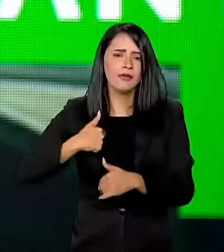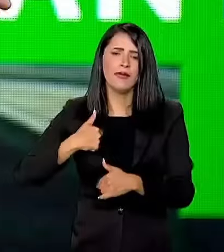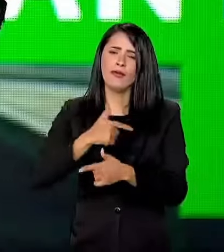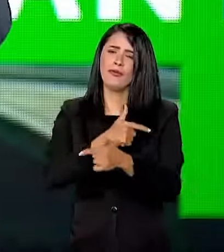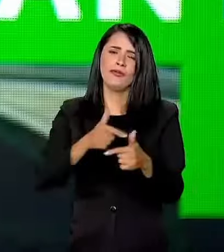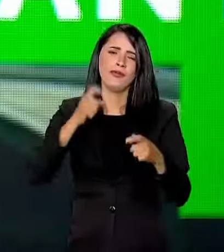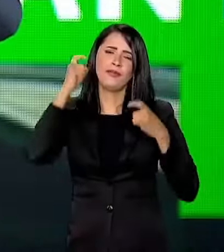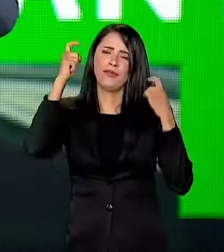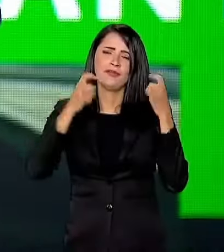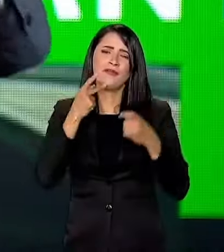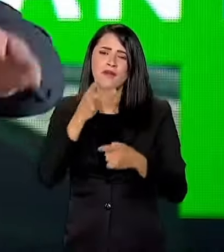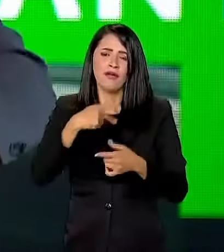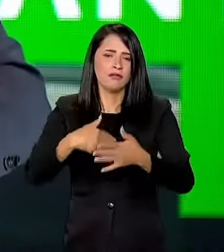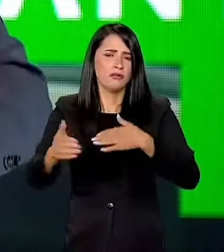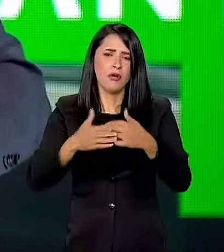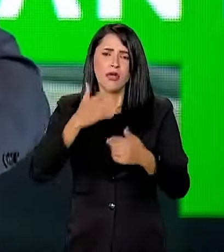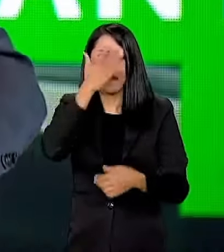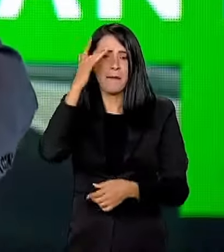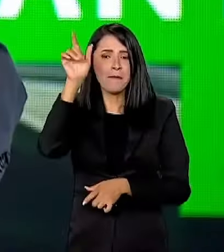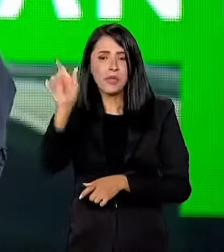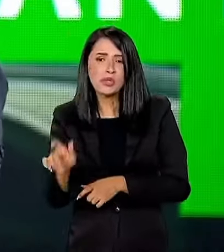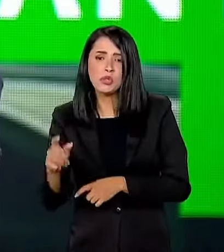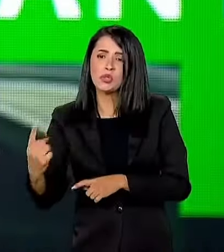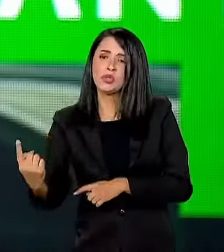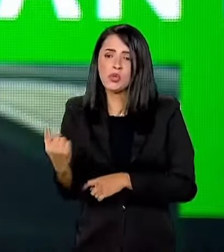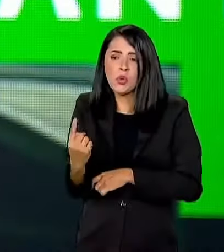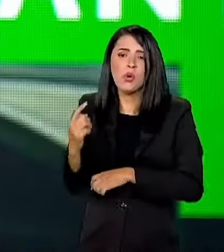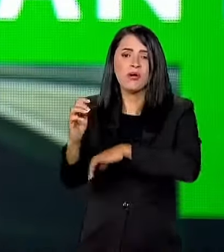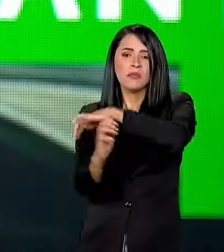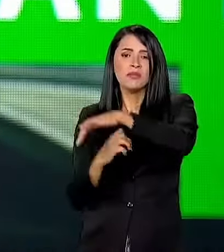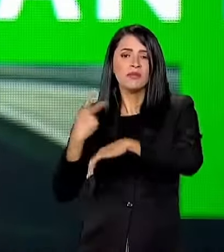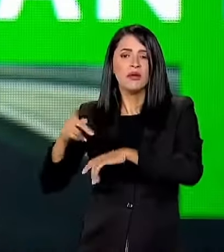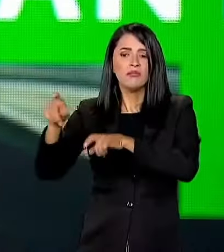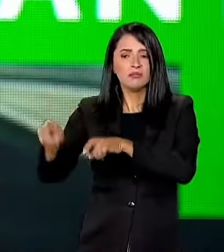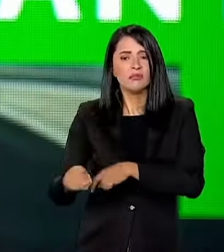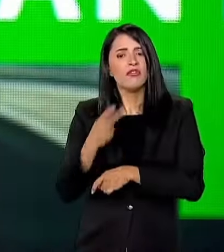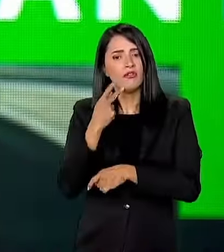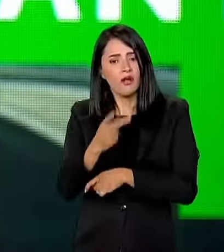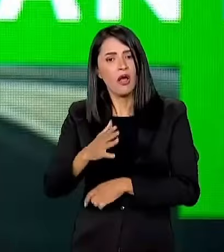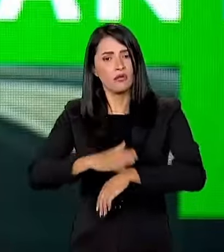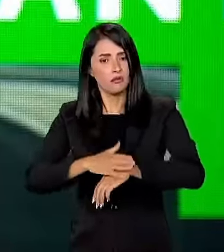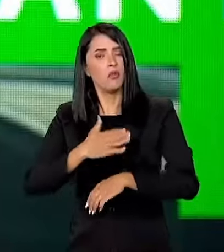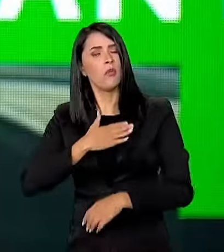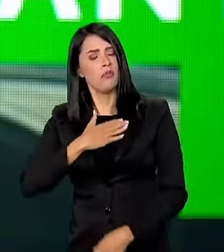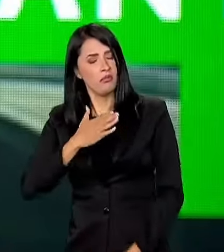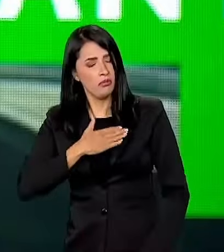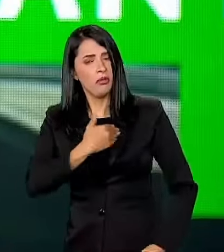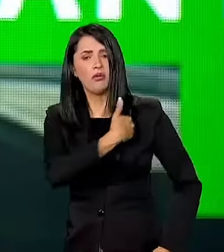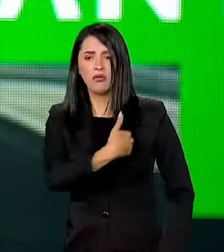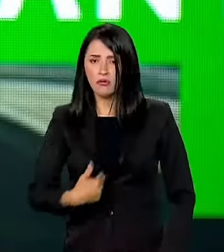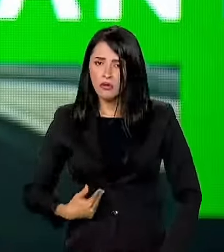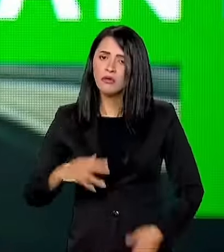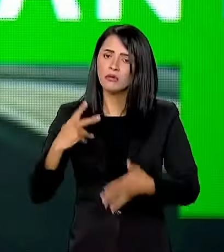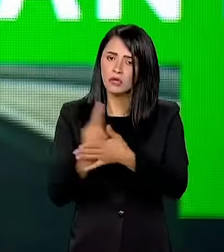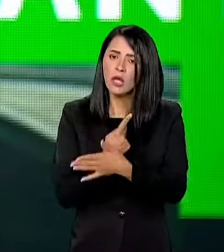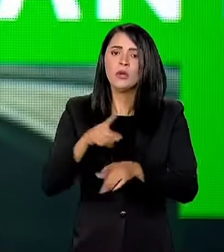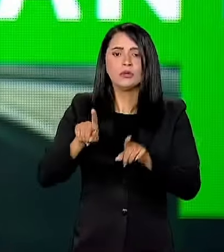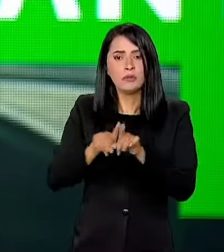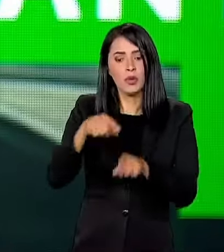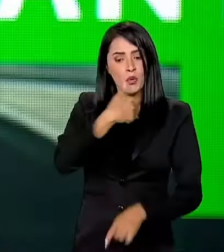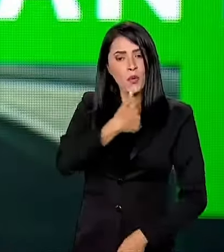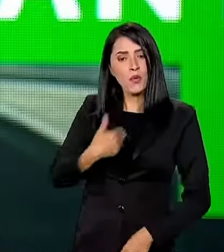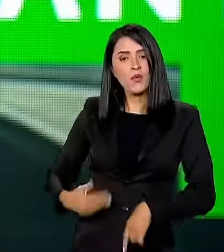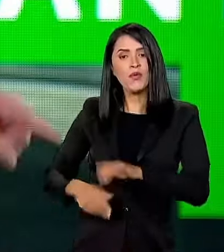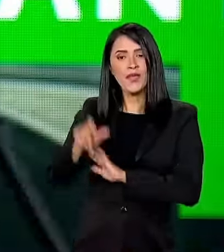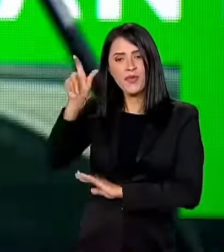preocupação de dizer para qualquer empresário da agricultura aqui, foram nos meus governos e no governo da Dilma que